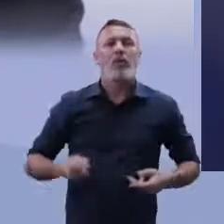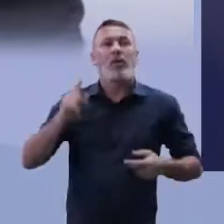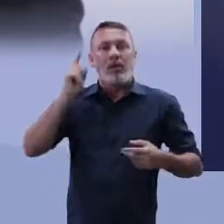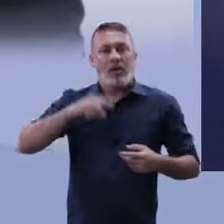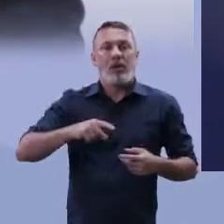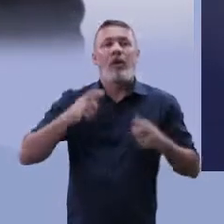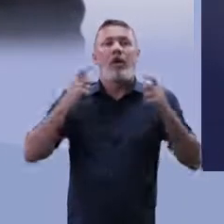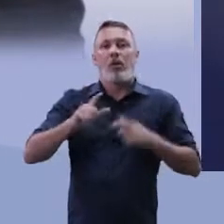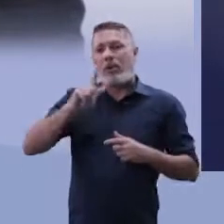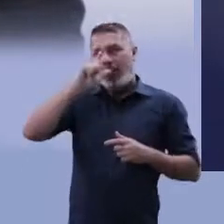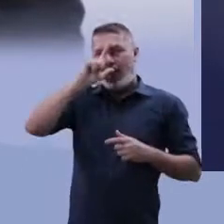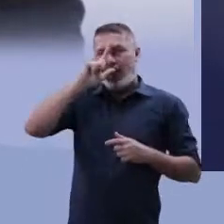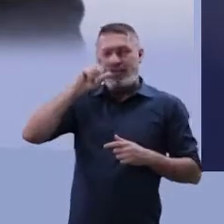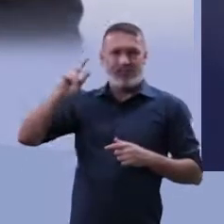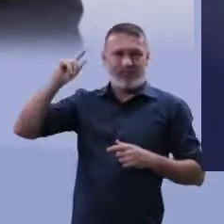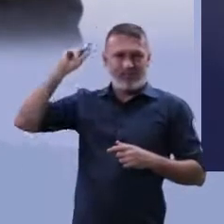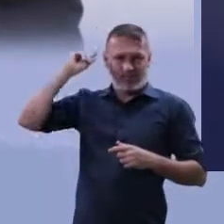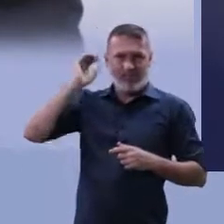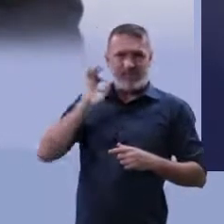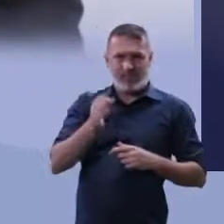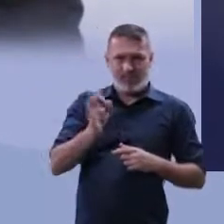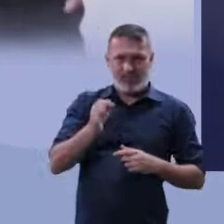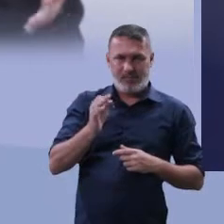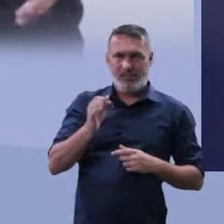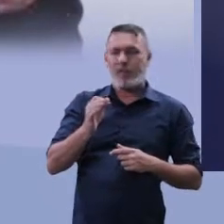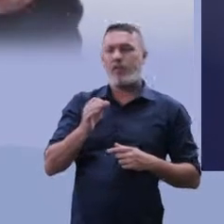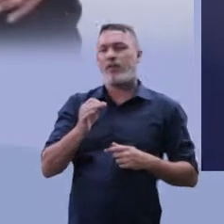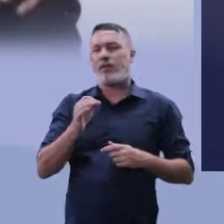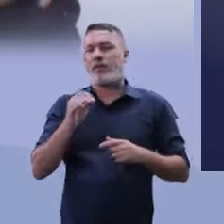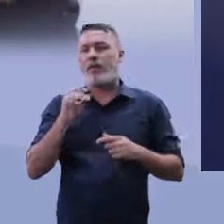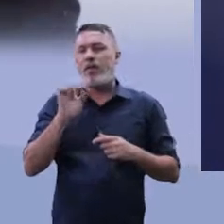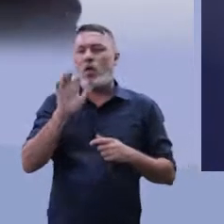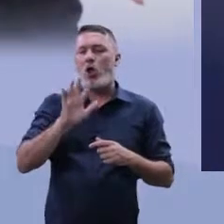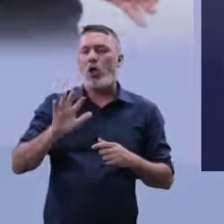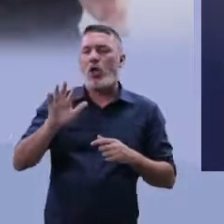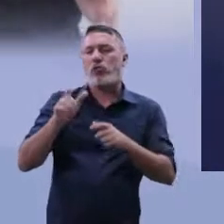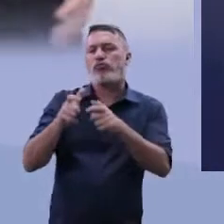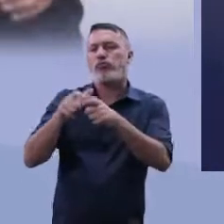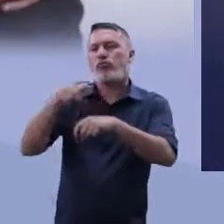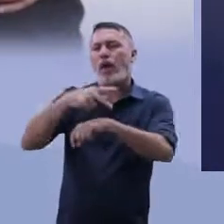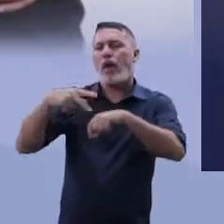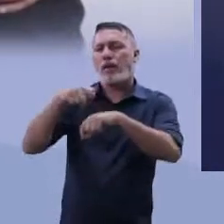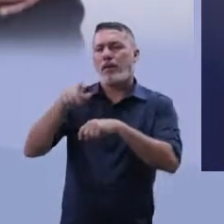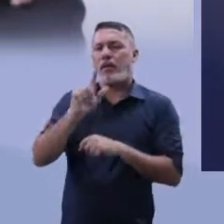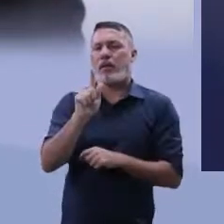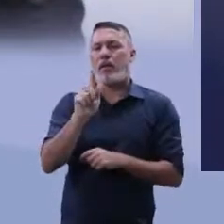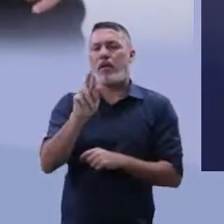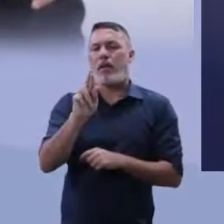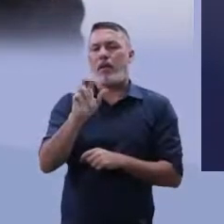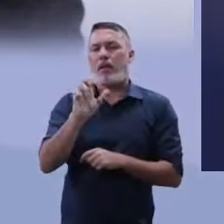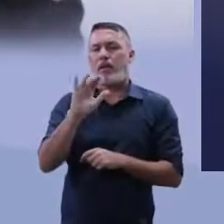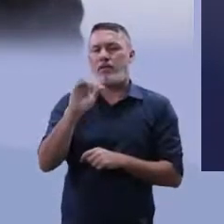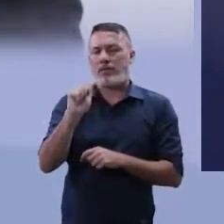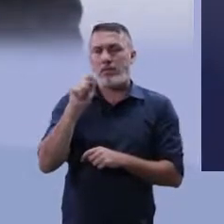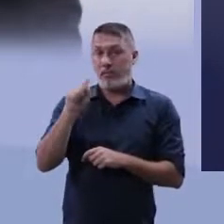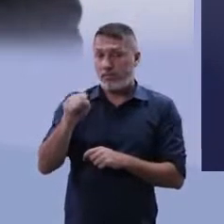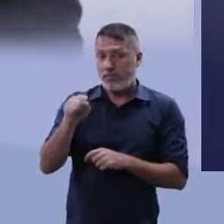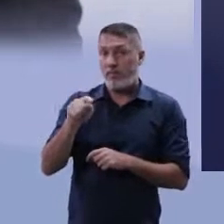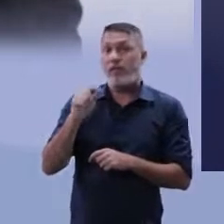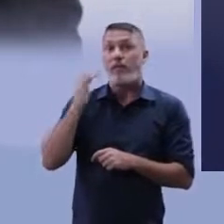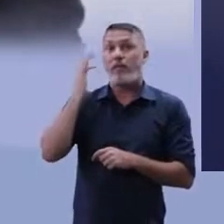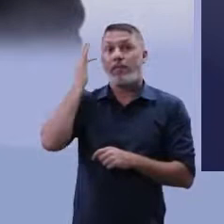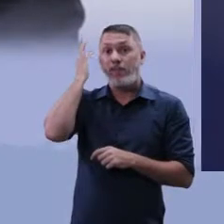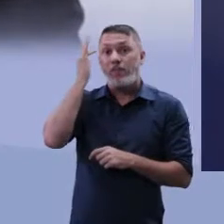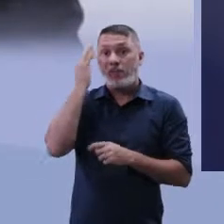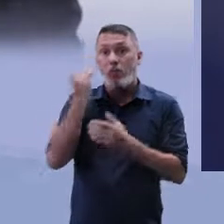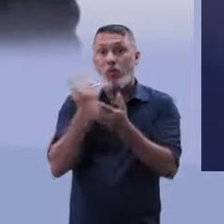berço da civilização ocidental está ali naquele pedacinho europeu ali de chão. Então,